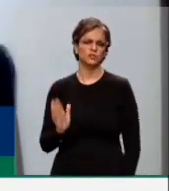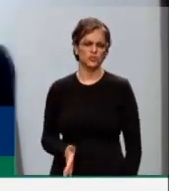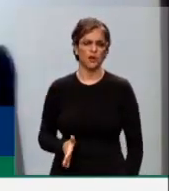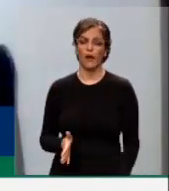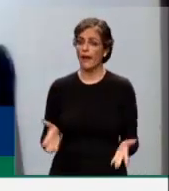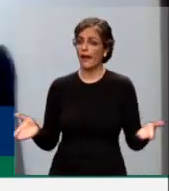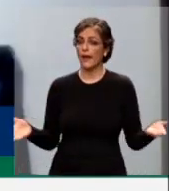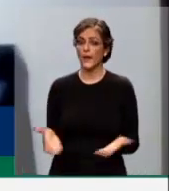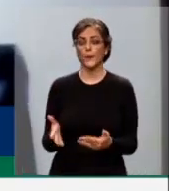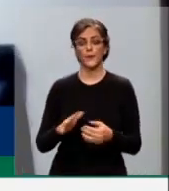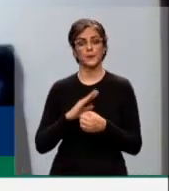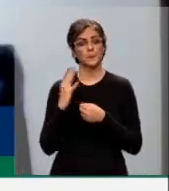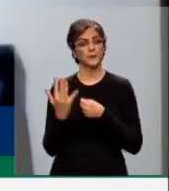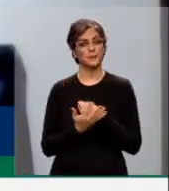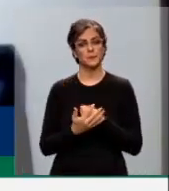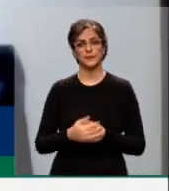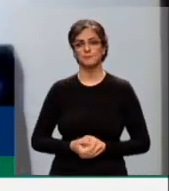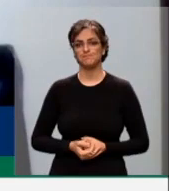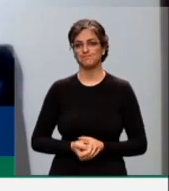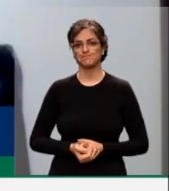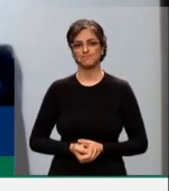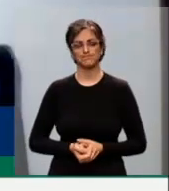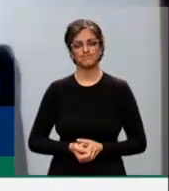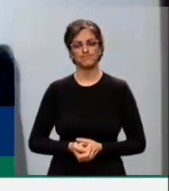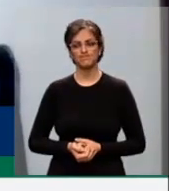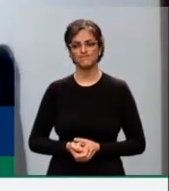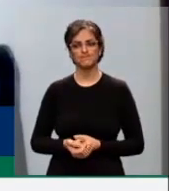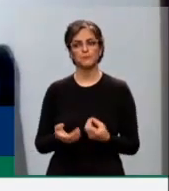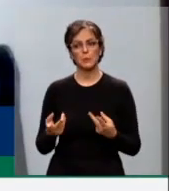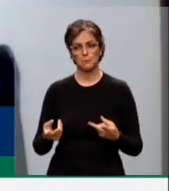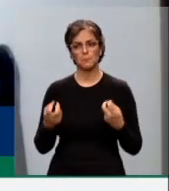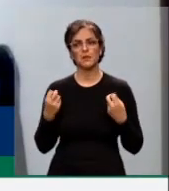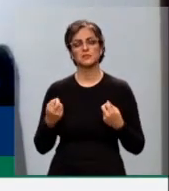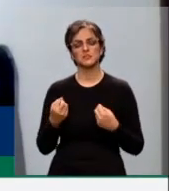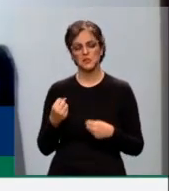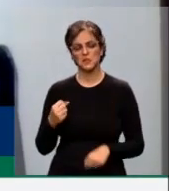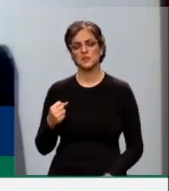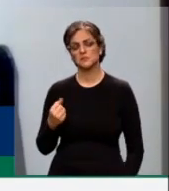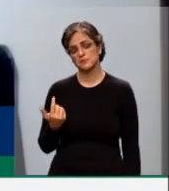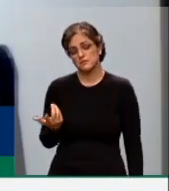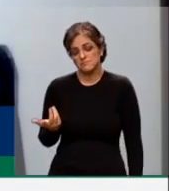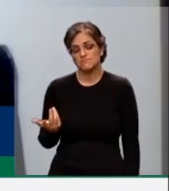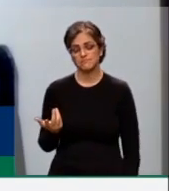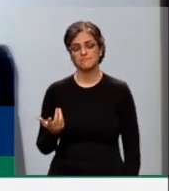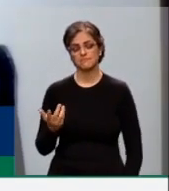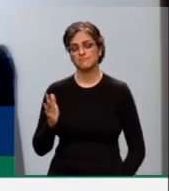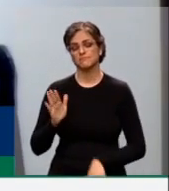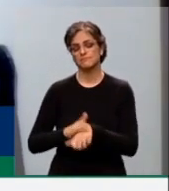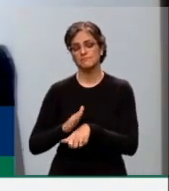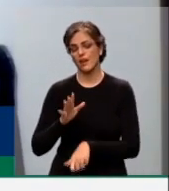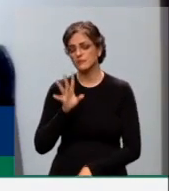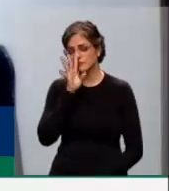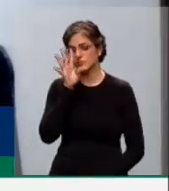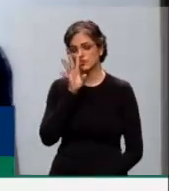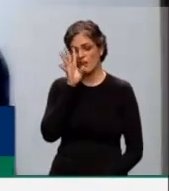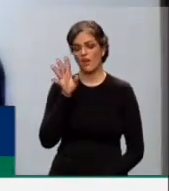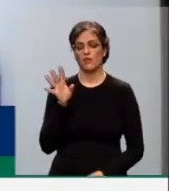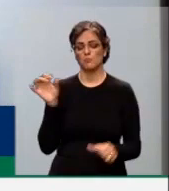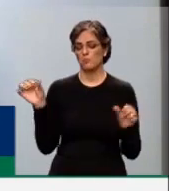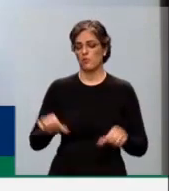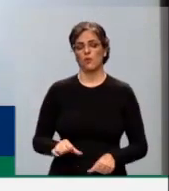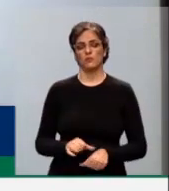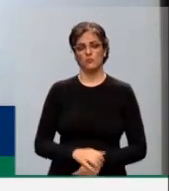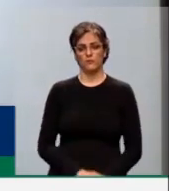da pandemia a gente pôde observar de uma forma, inclusive, mais exacerbada. Eu vou